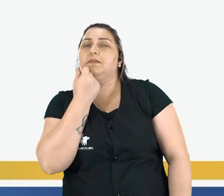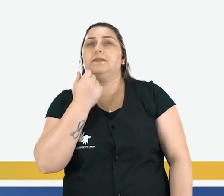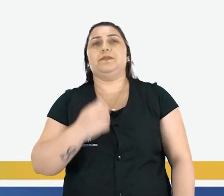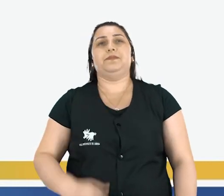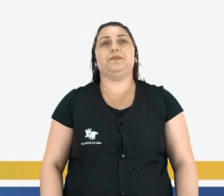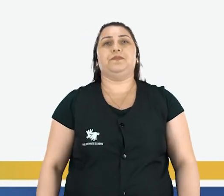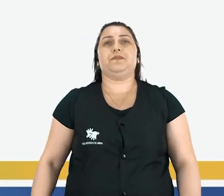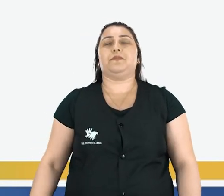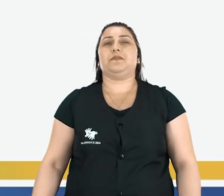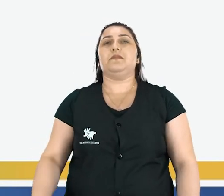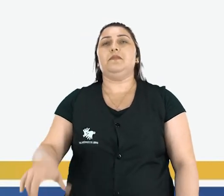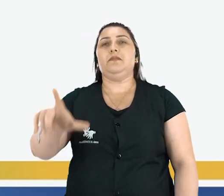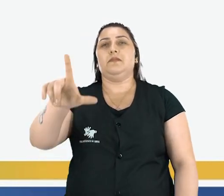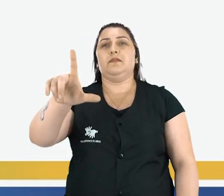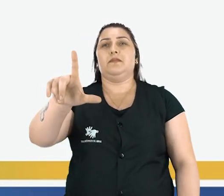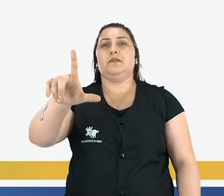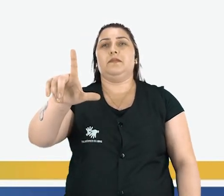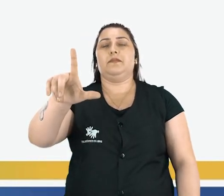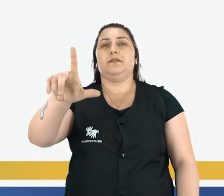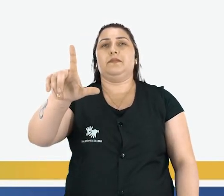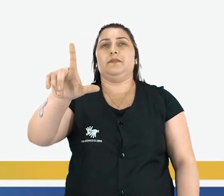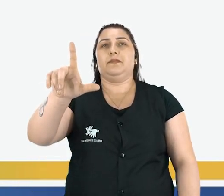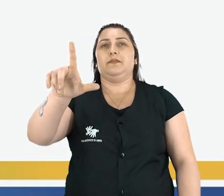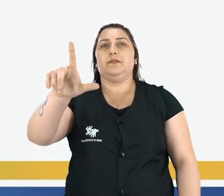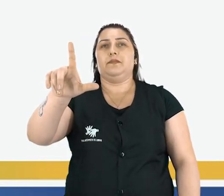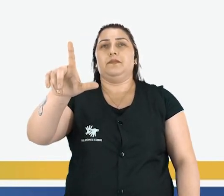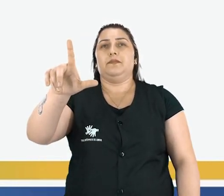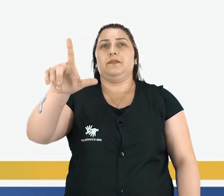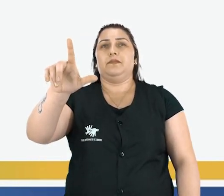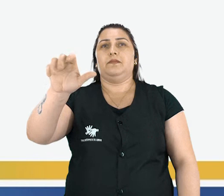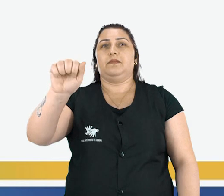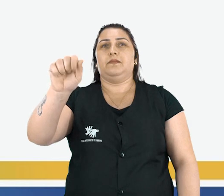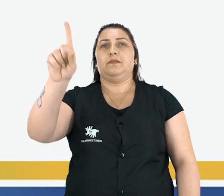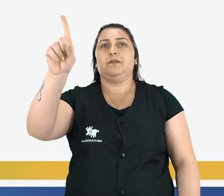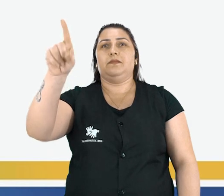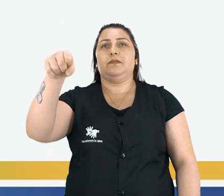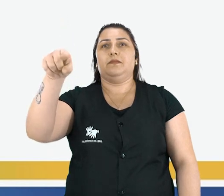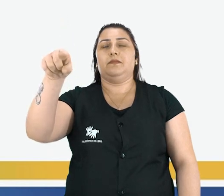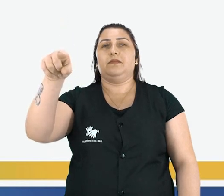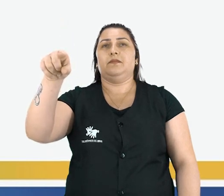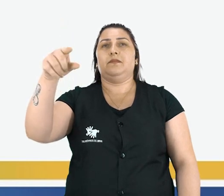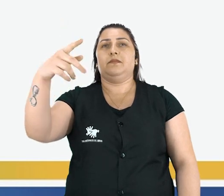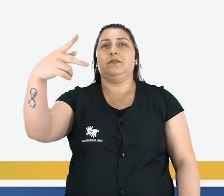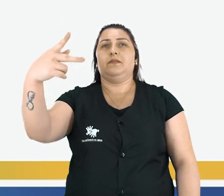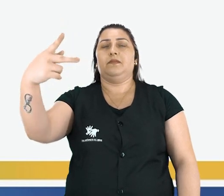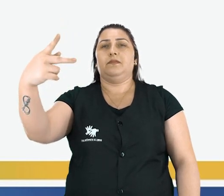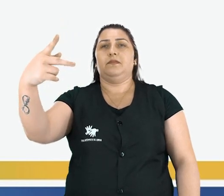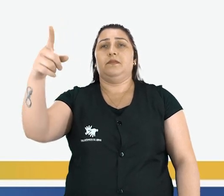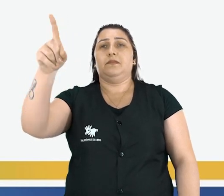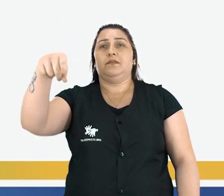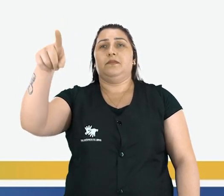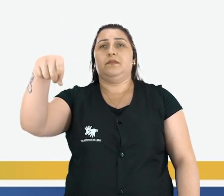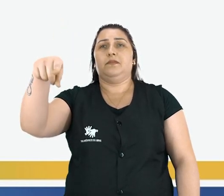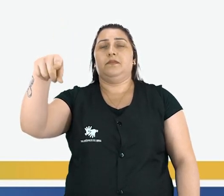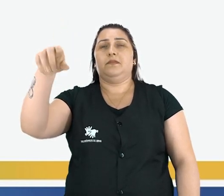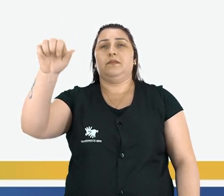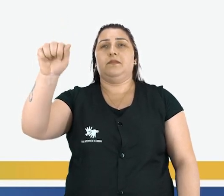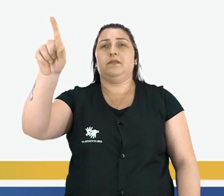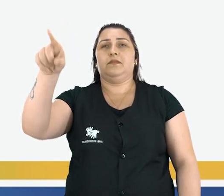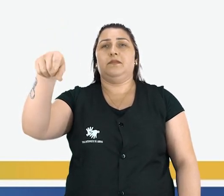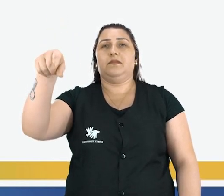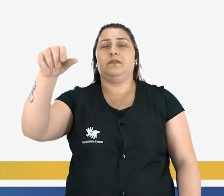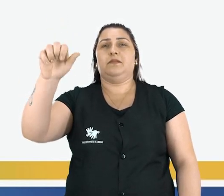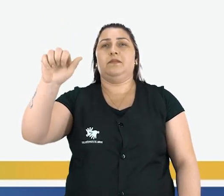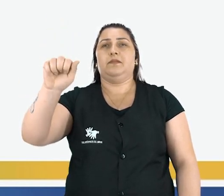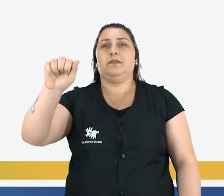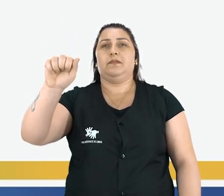muito bem para escrever lápis a gente utiliza a letra L O aqui forma lá veja aqui em cima do ar